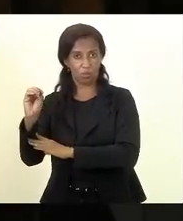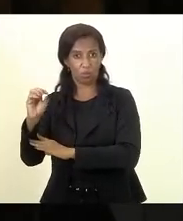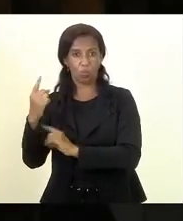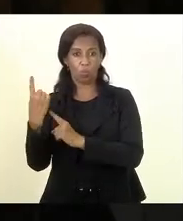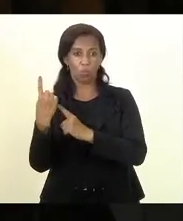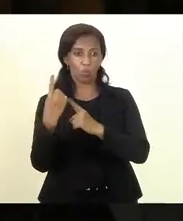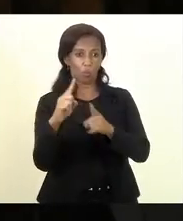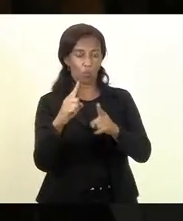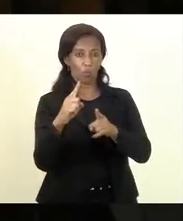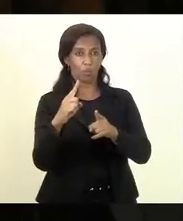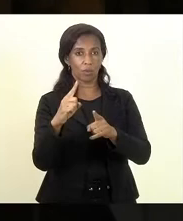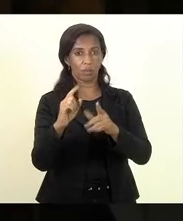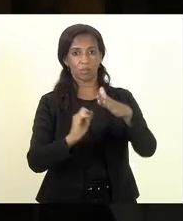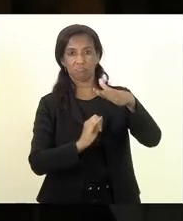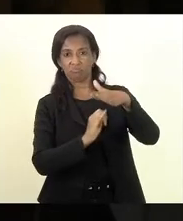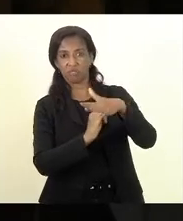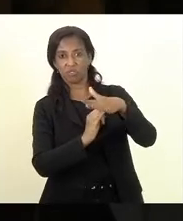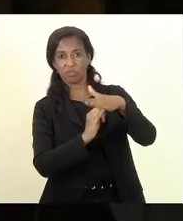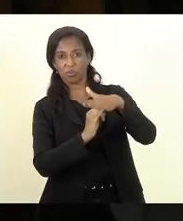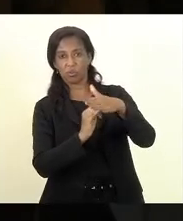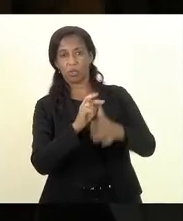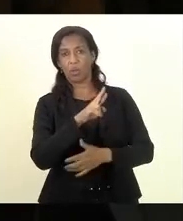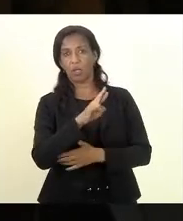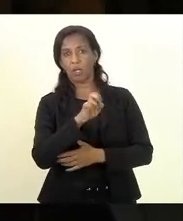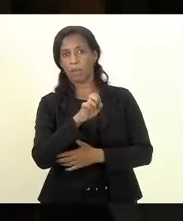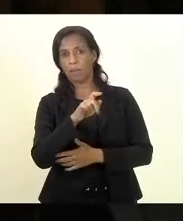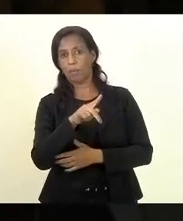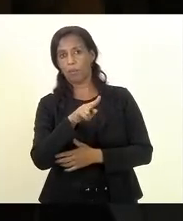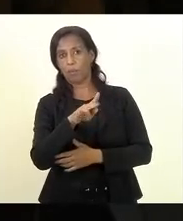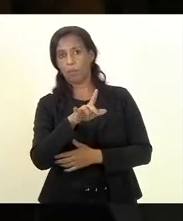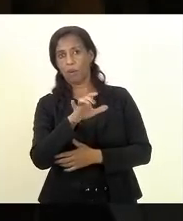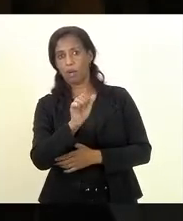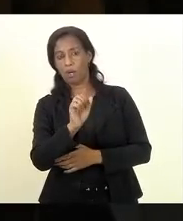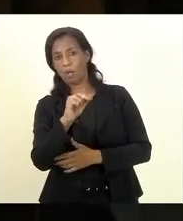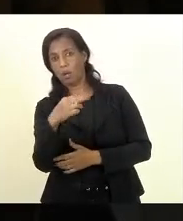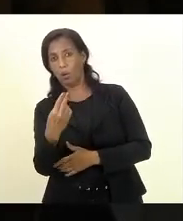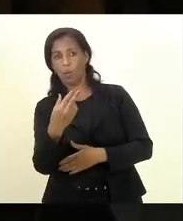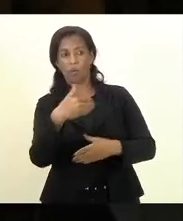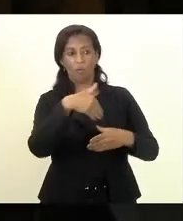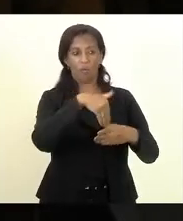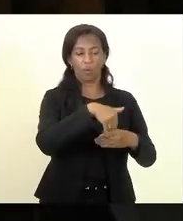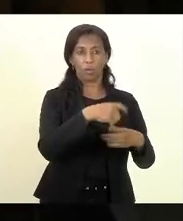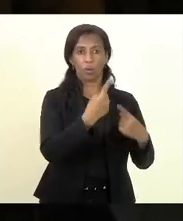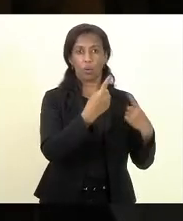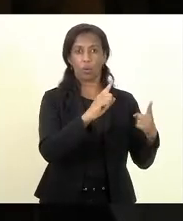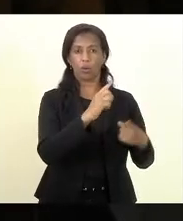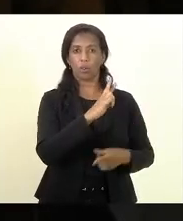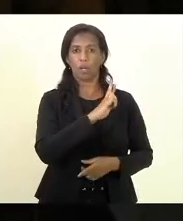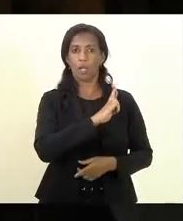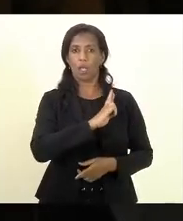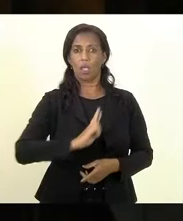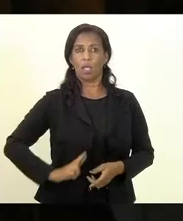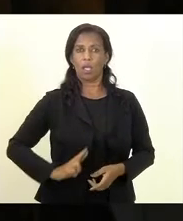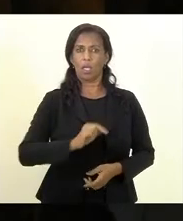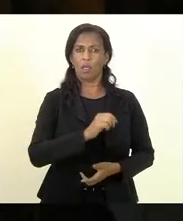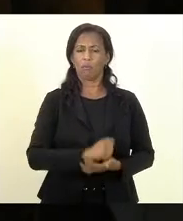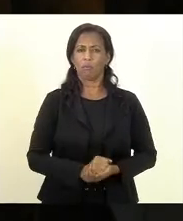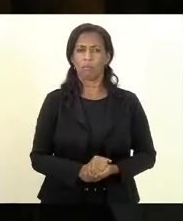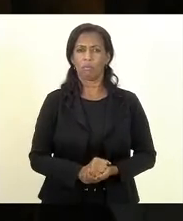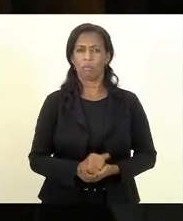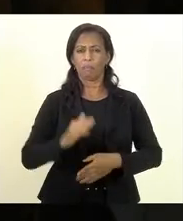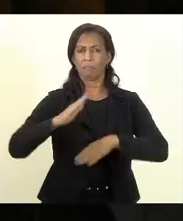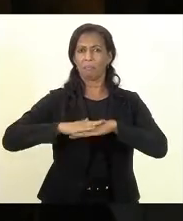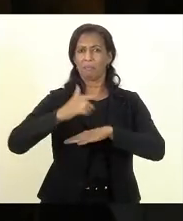as instituições republicanas, se ela quer votar contra a República, essas mais